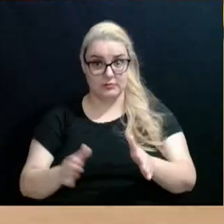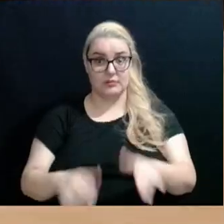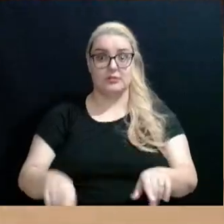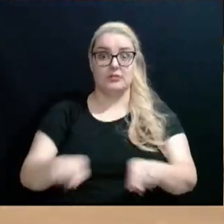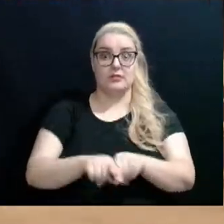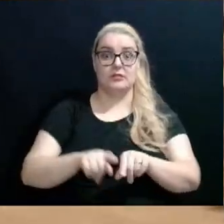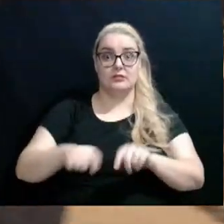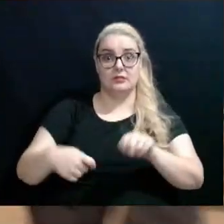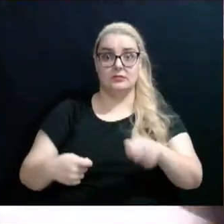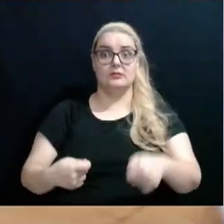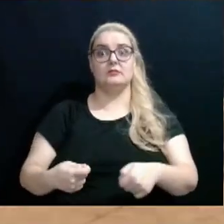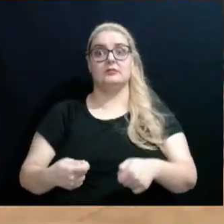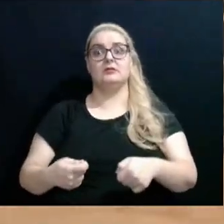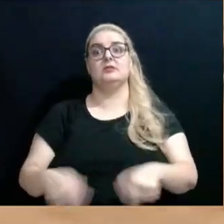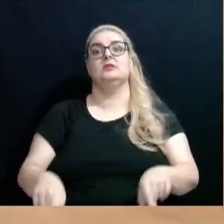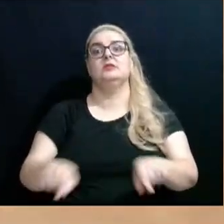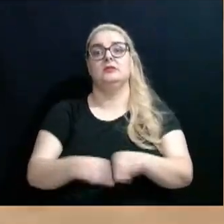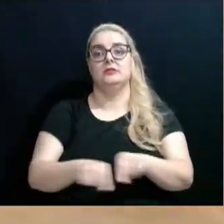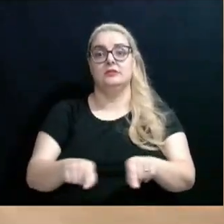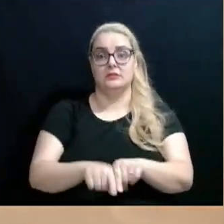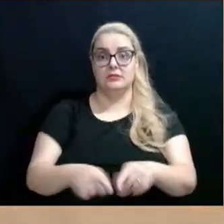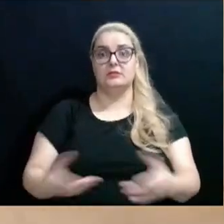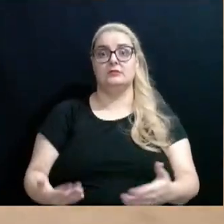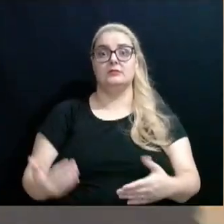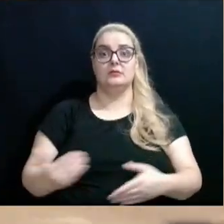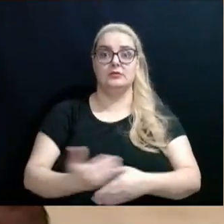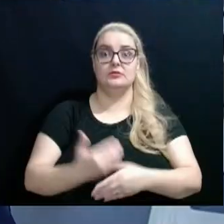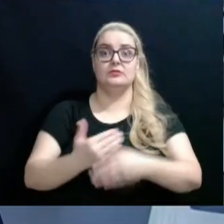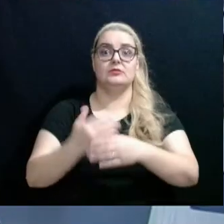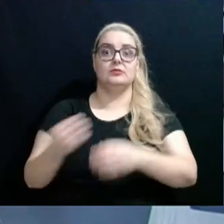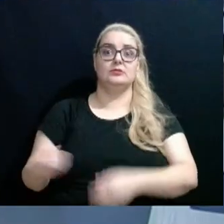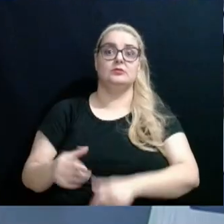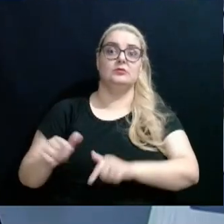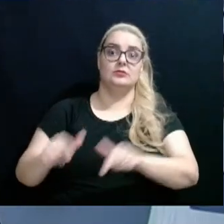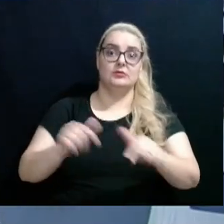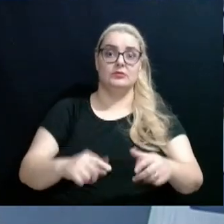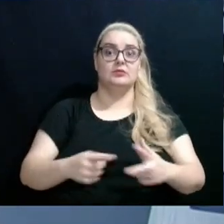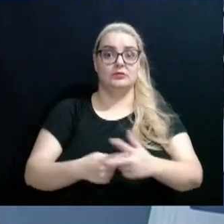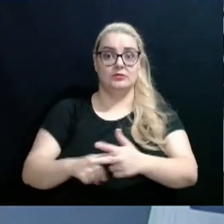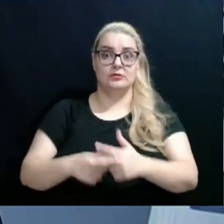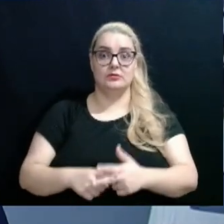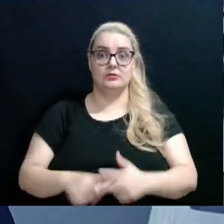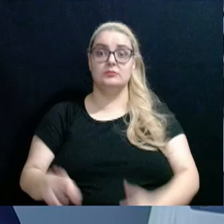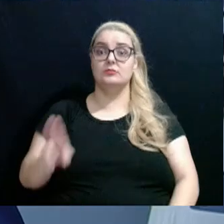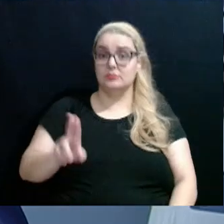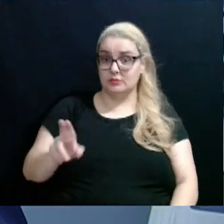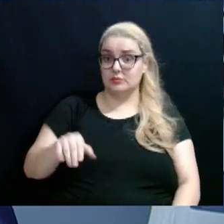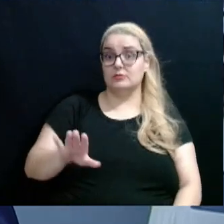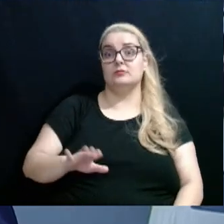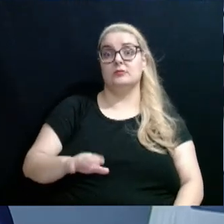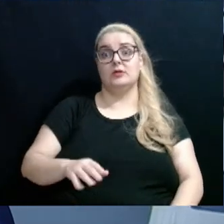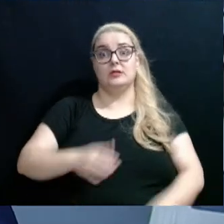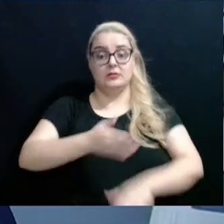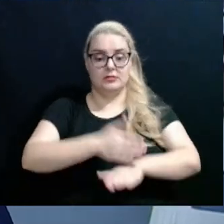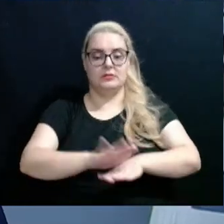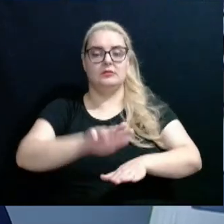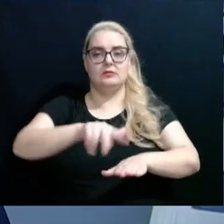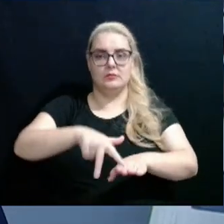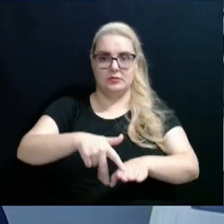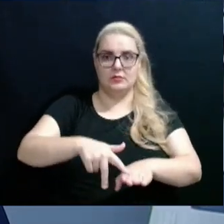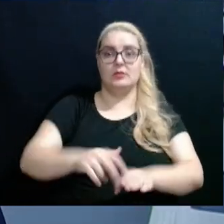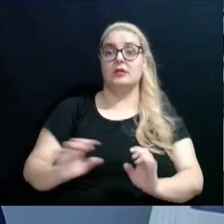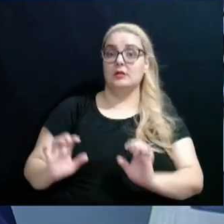sinalização, além da construção de novos espaços e reformas. Será implementada mais pistas de skate, será eventos